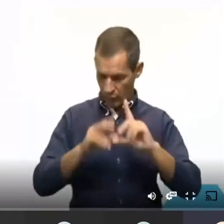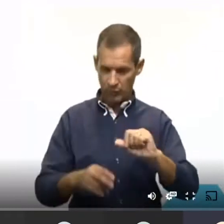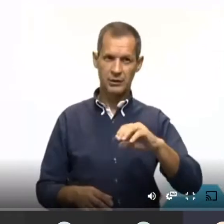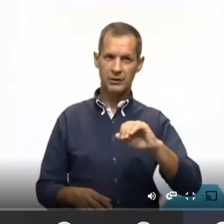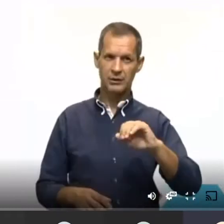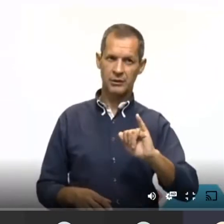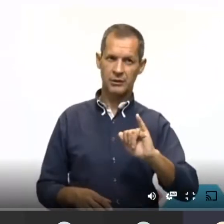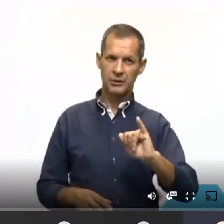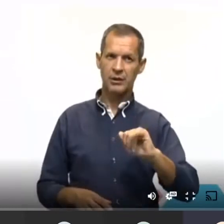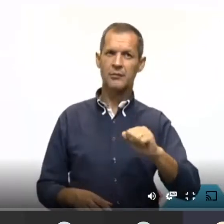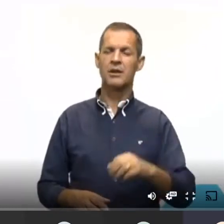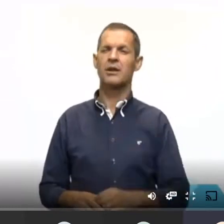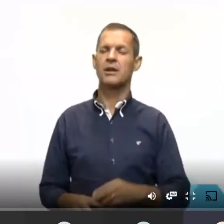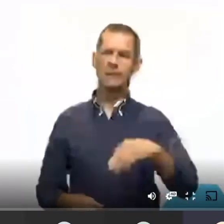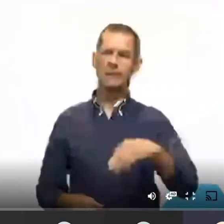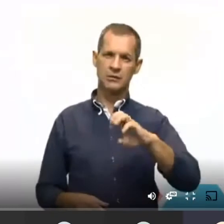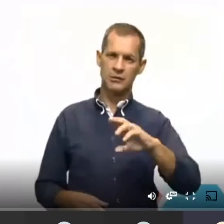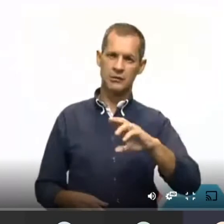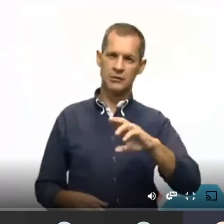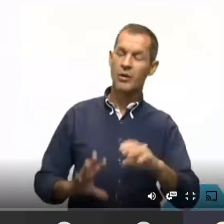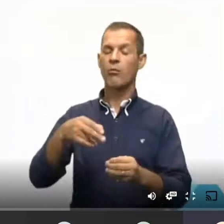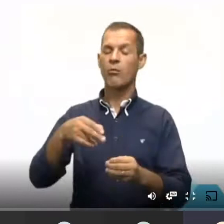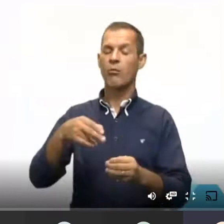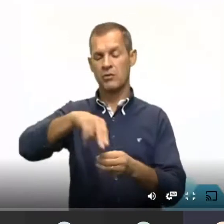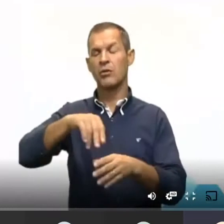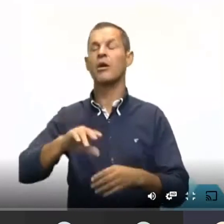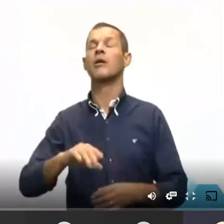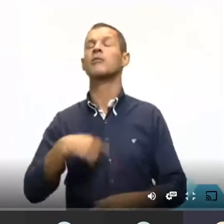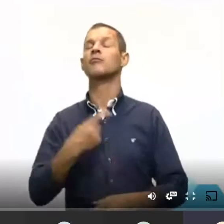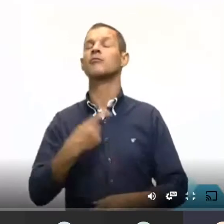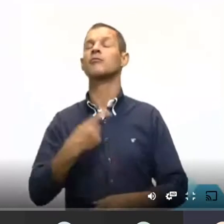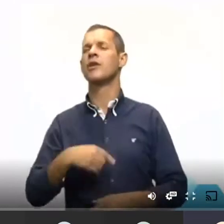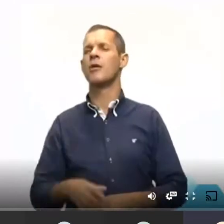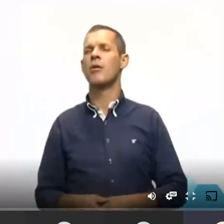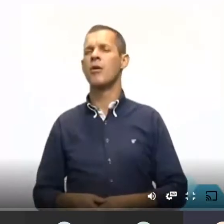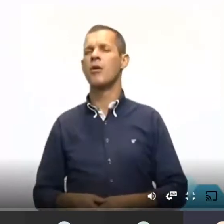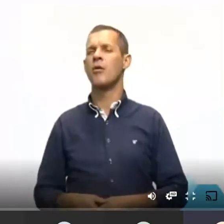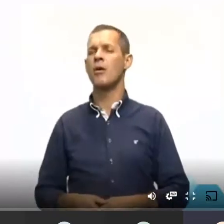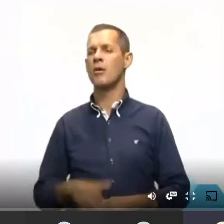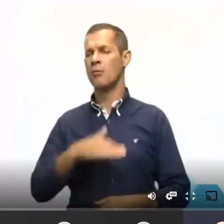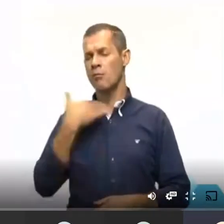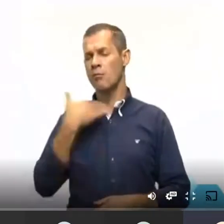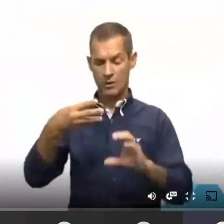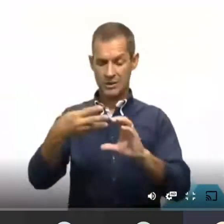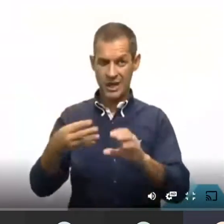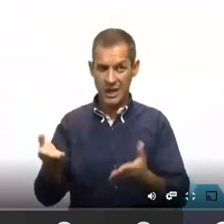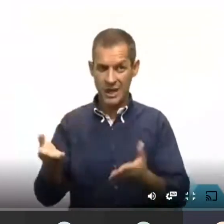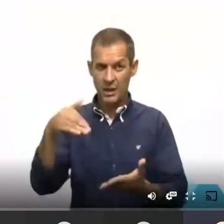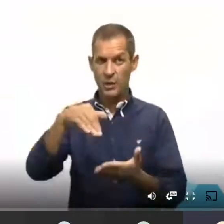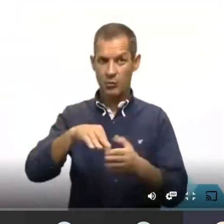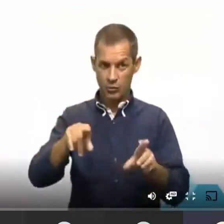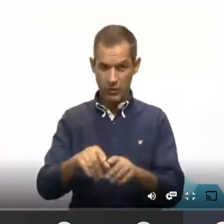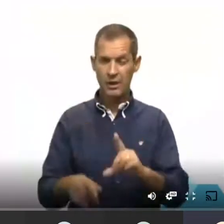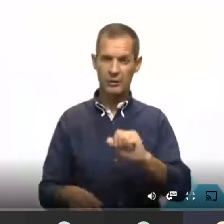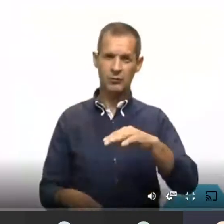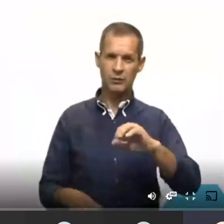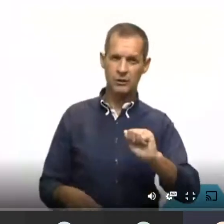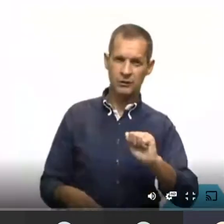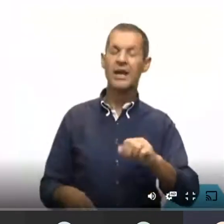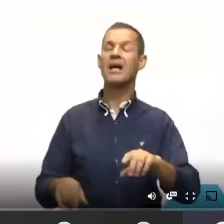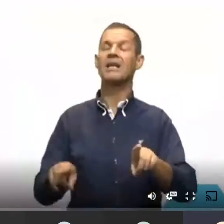verificarem a estrutura dos núcleos. O que acontece nos núcleos quando a gente tem um processo necrótico. E, por fim,